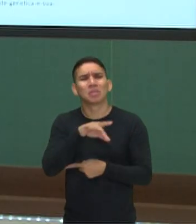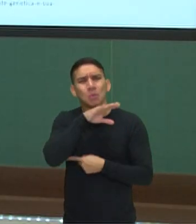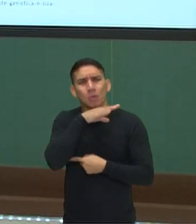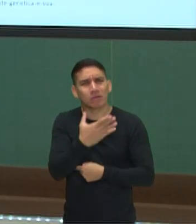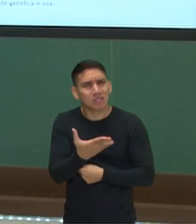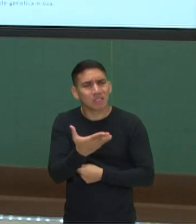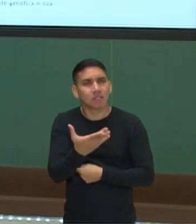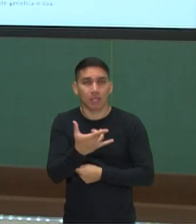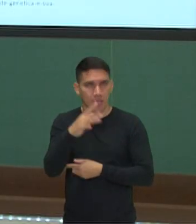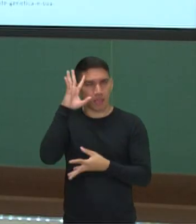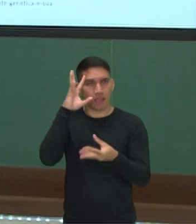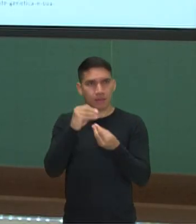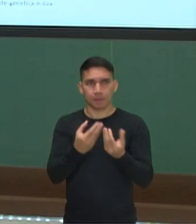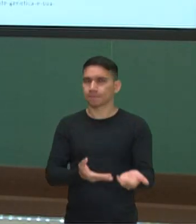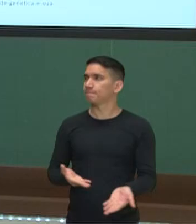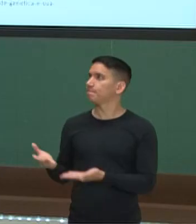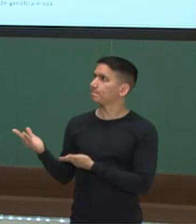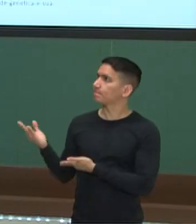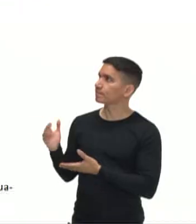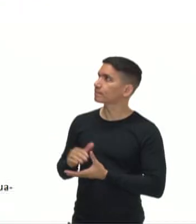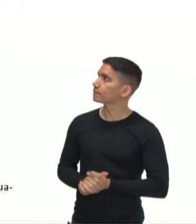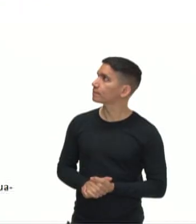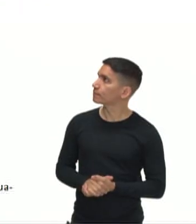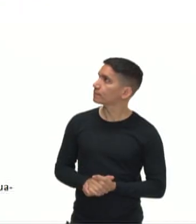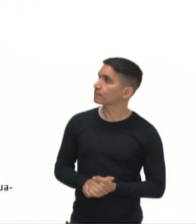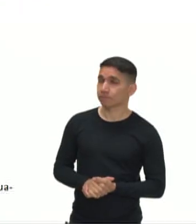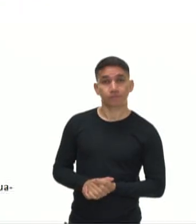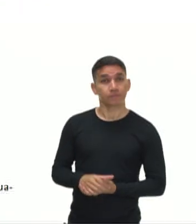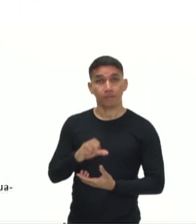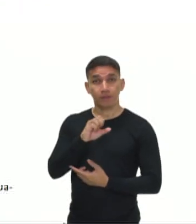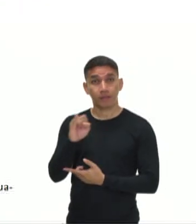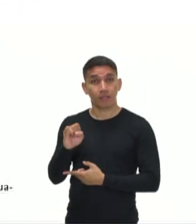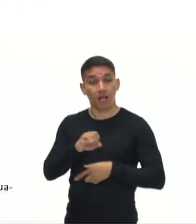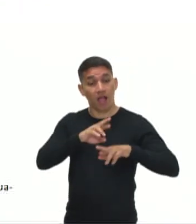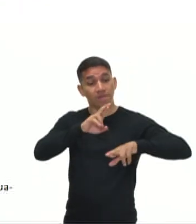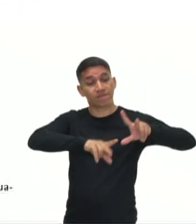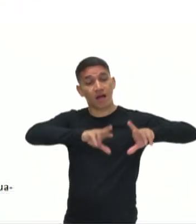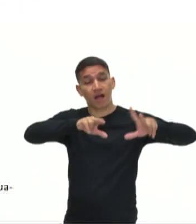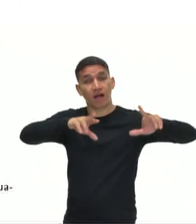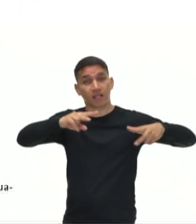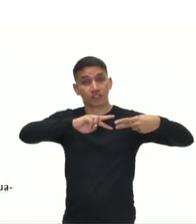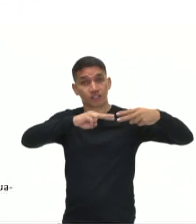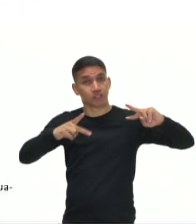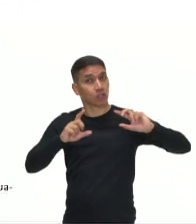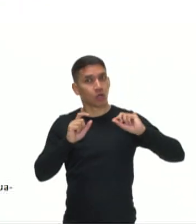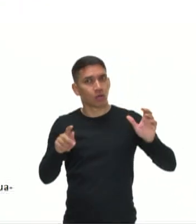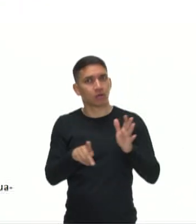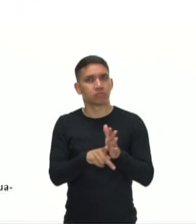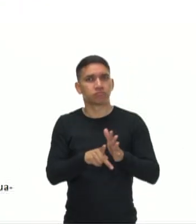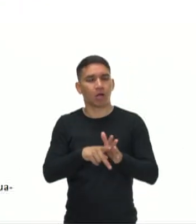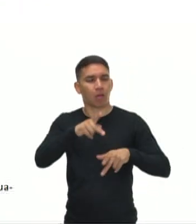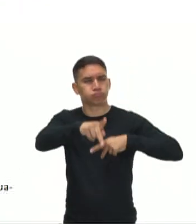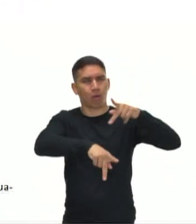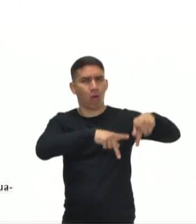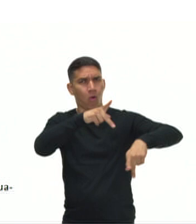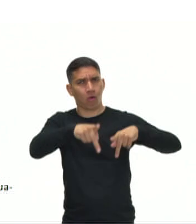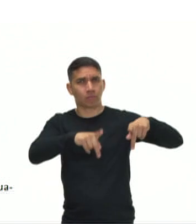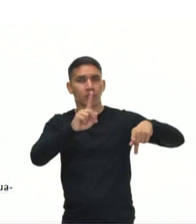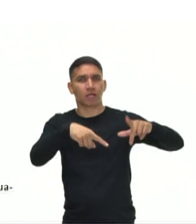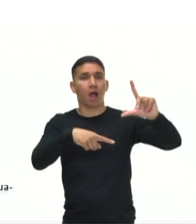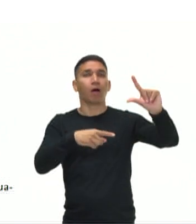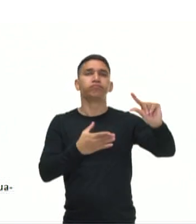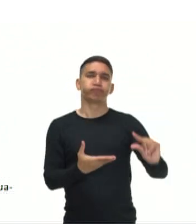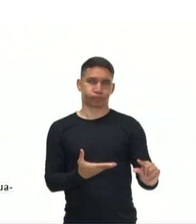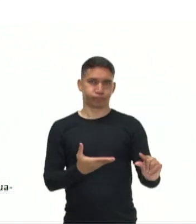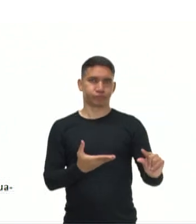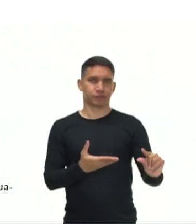Vamos entender através desse esqueminha aqui. Se a variabilidade genética numa população for